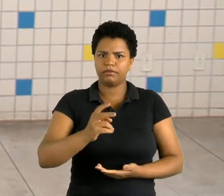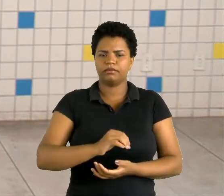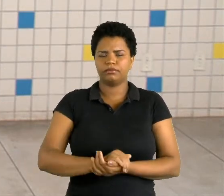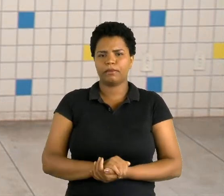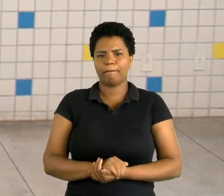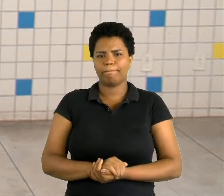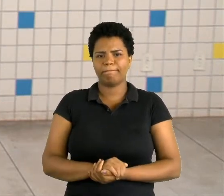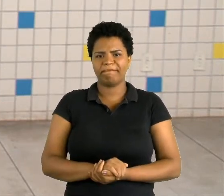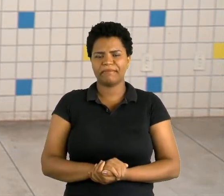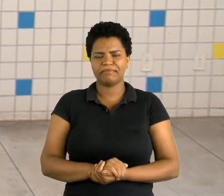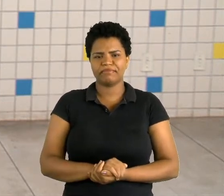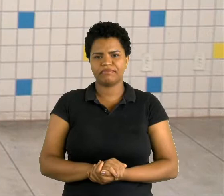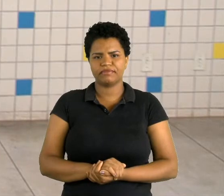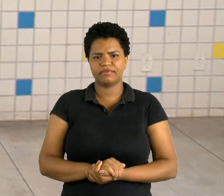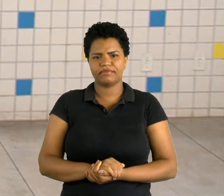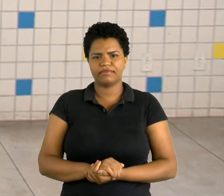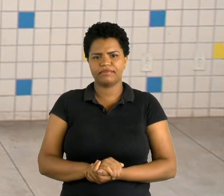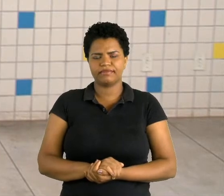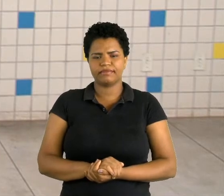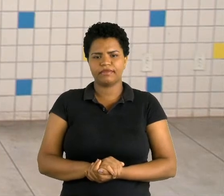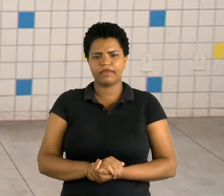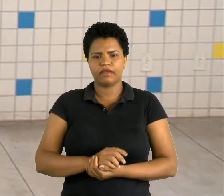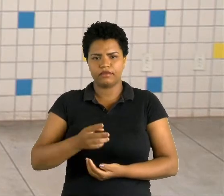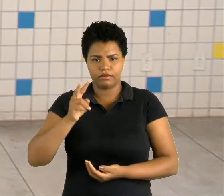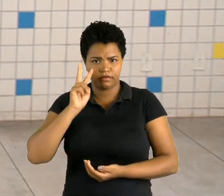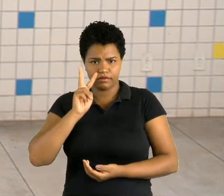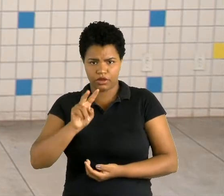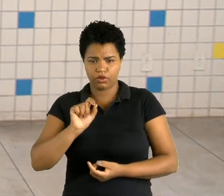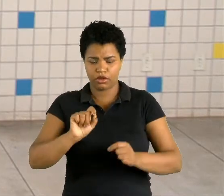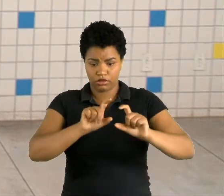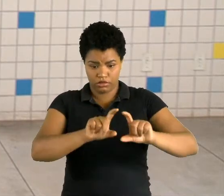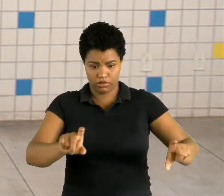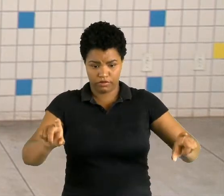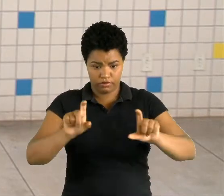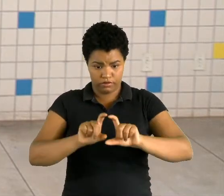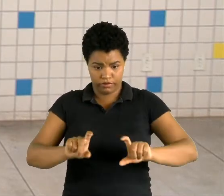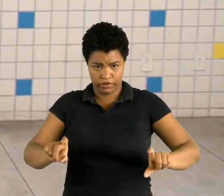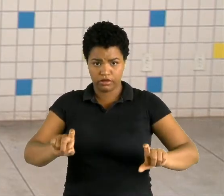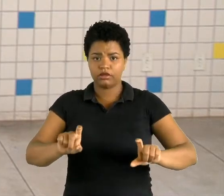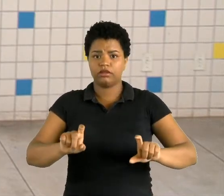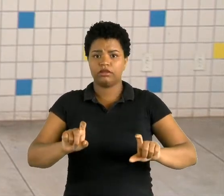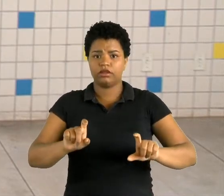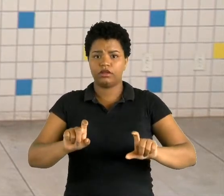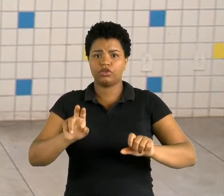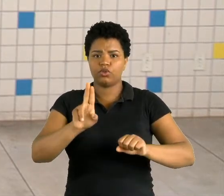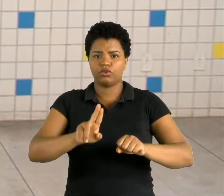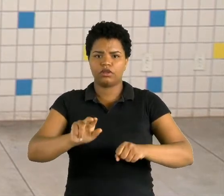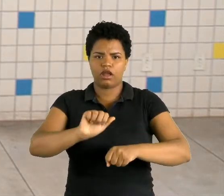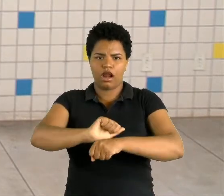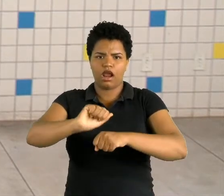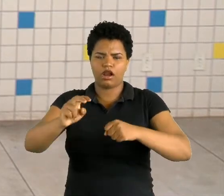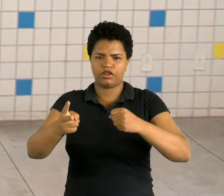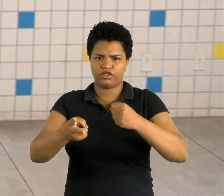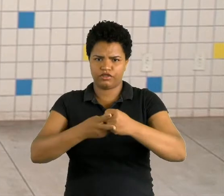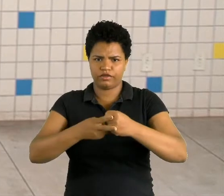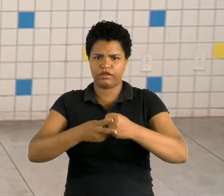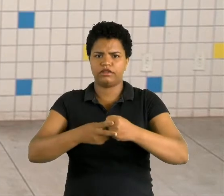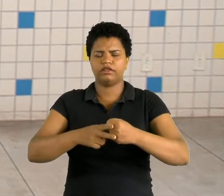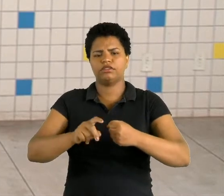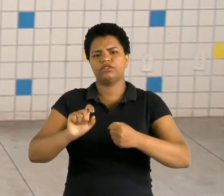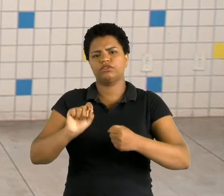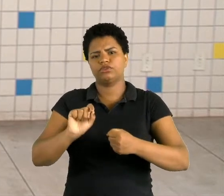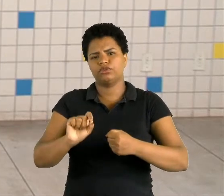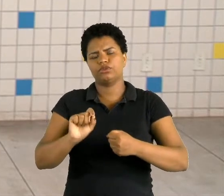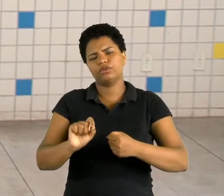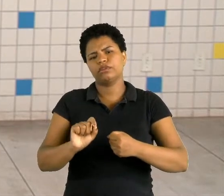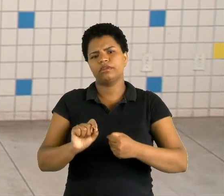E observem também que nessas orações foram utilizados os advérbios de frequência, frequentemente